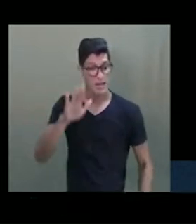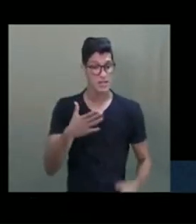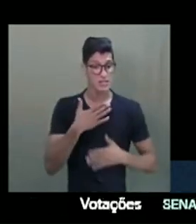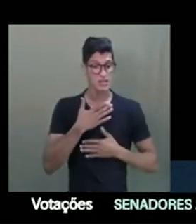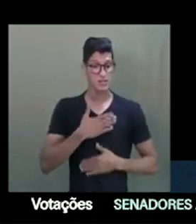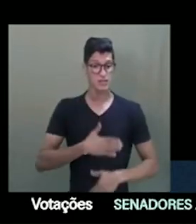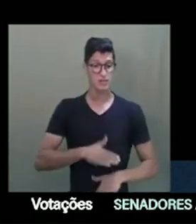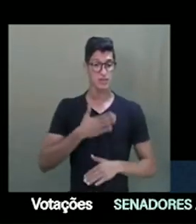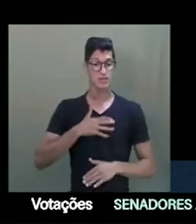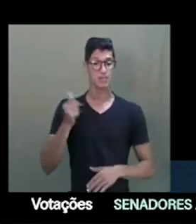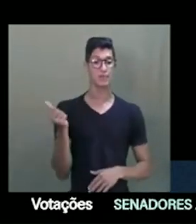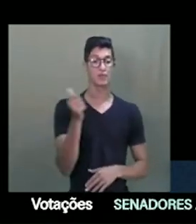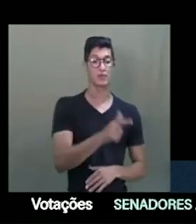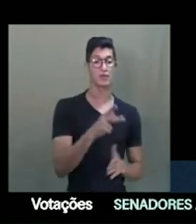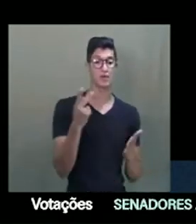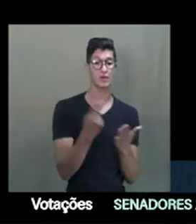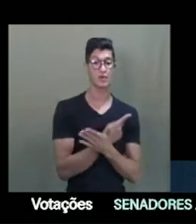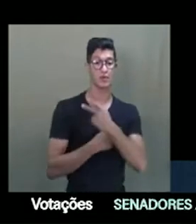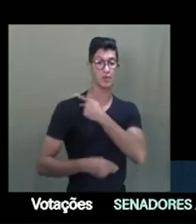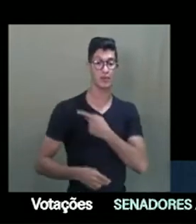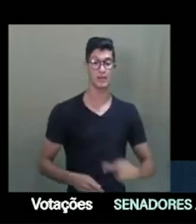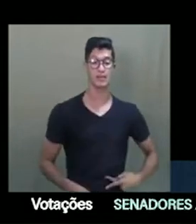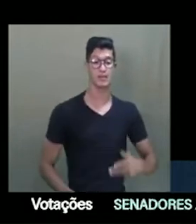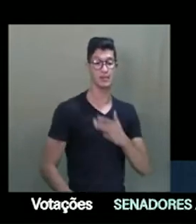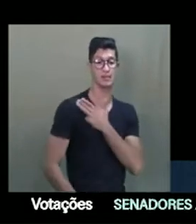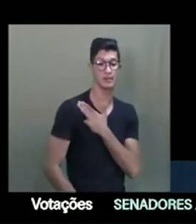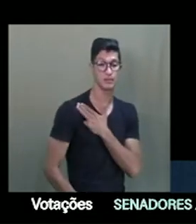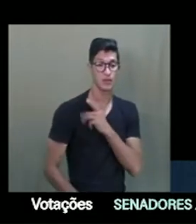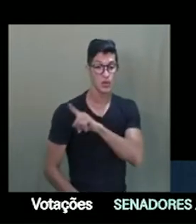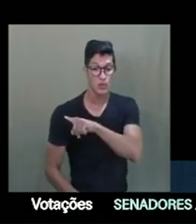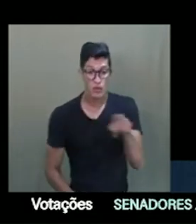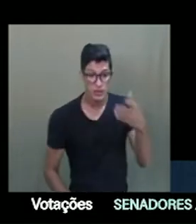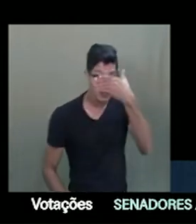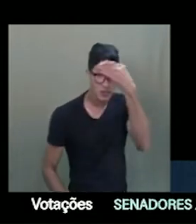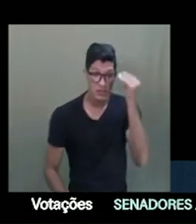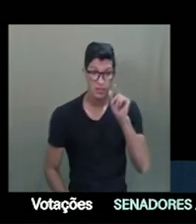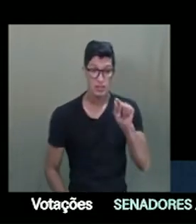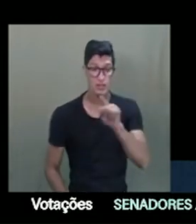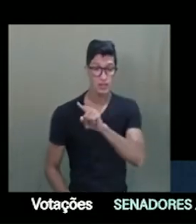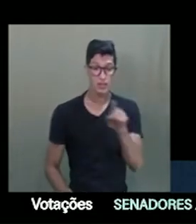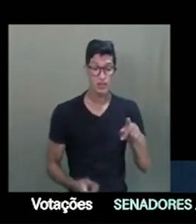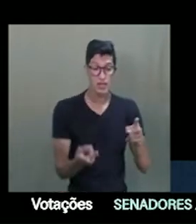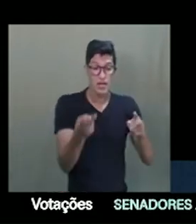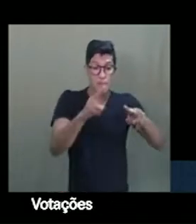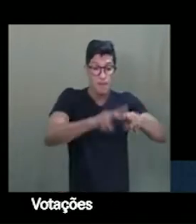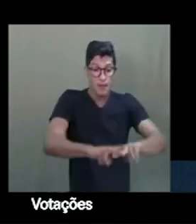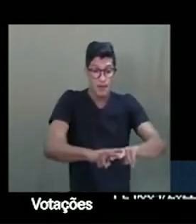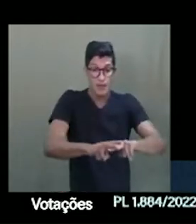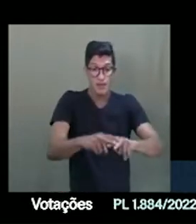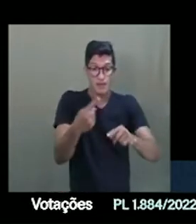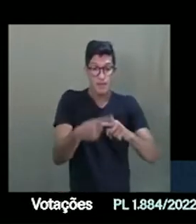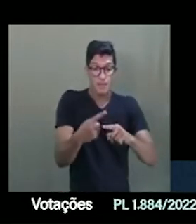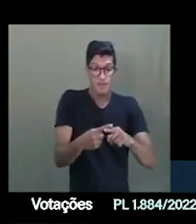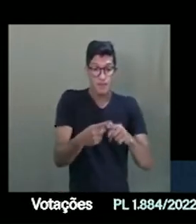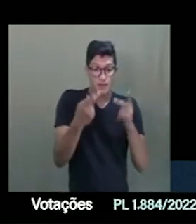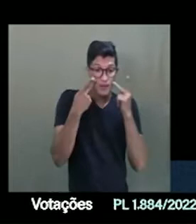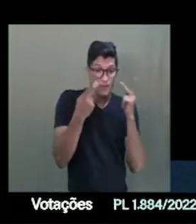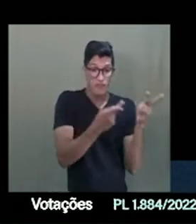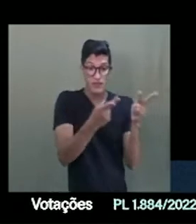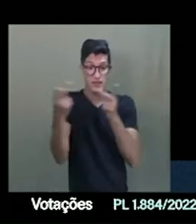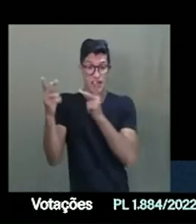brando do que aconteceu com o presidente Lula. Ou vocês esqueceram que ele foi preso porque foi visitar